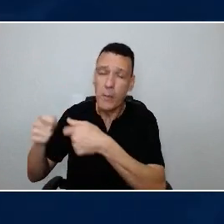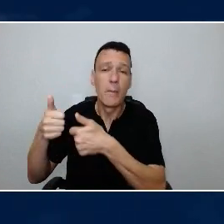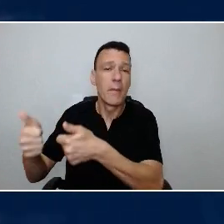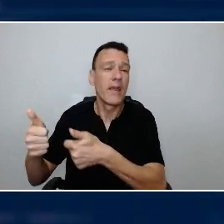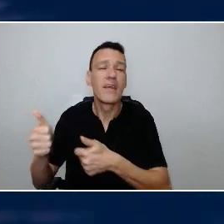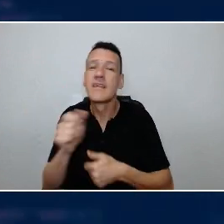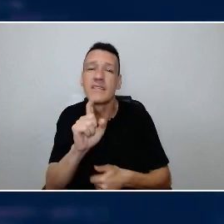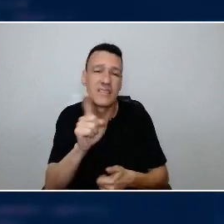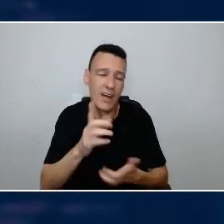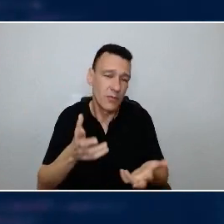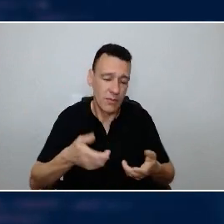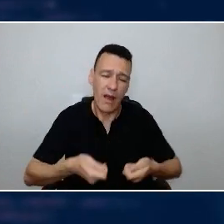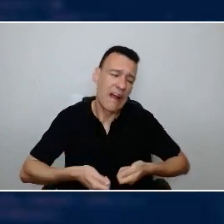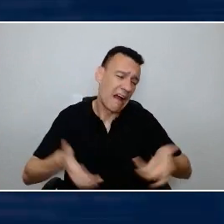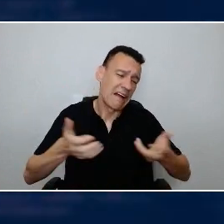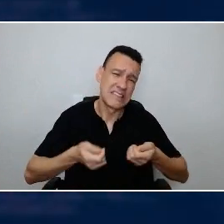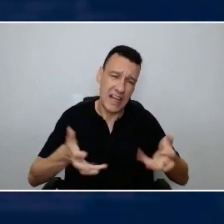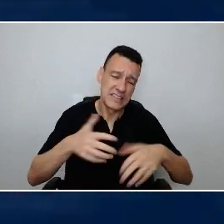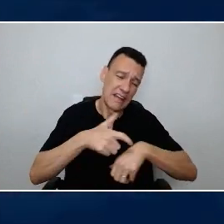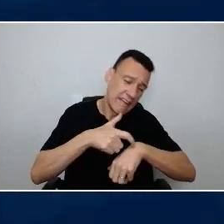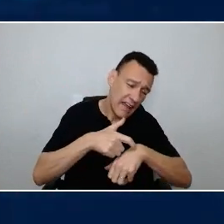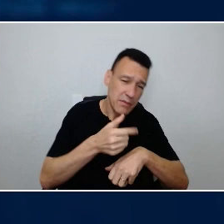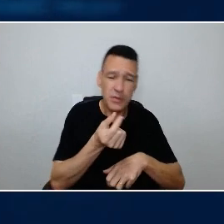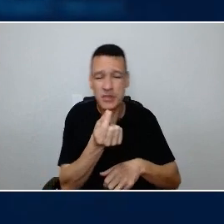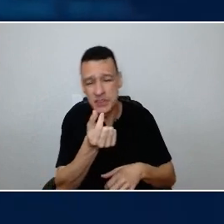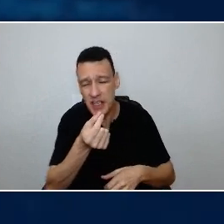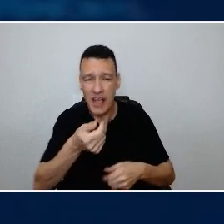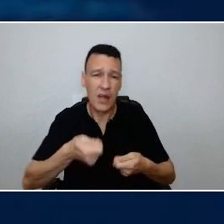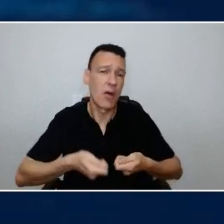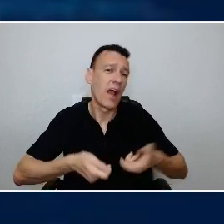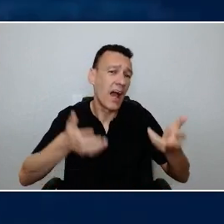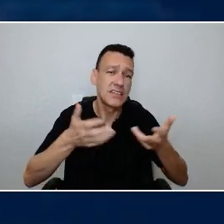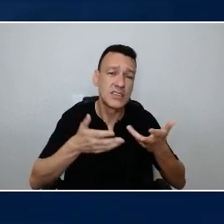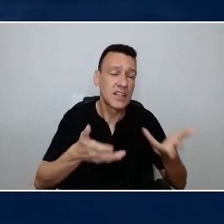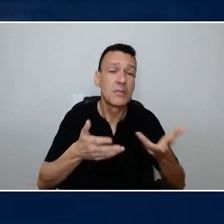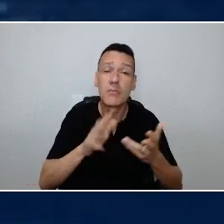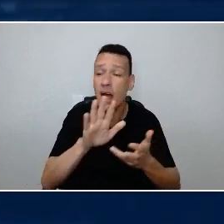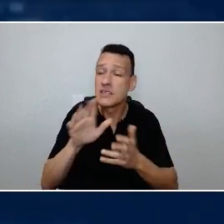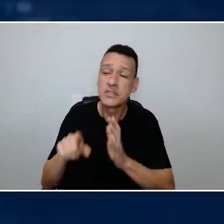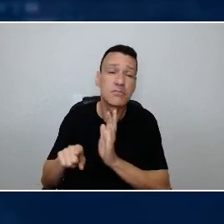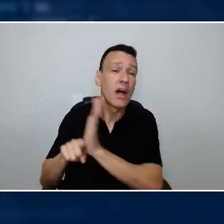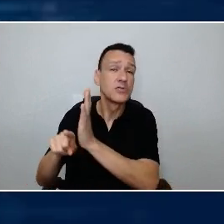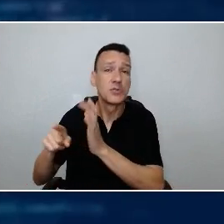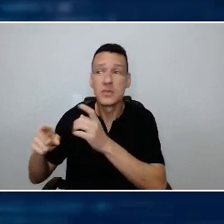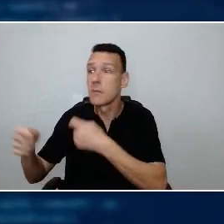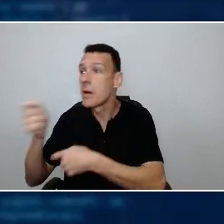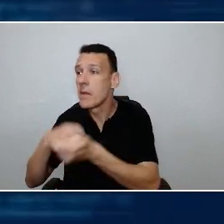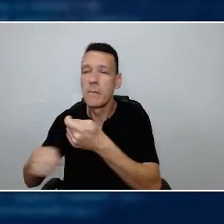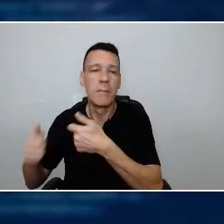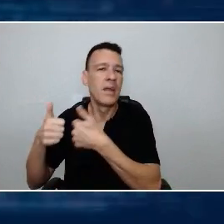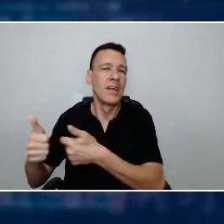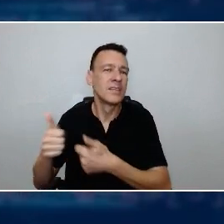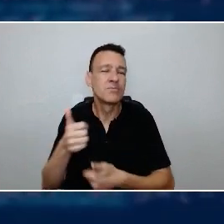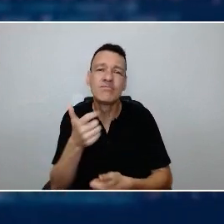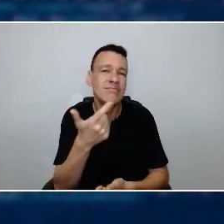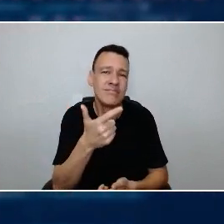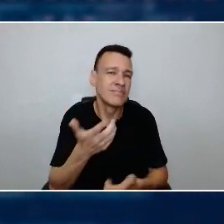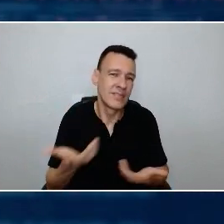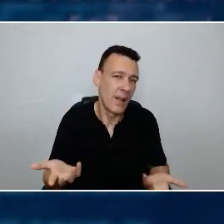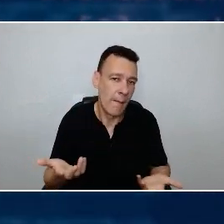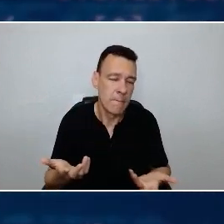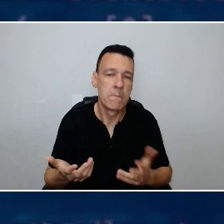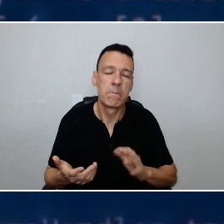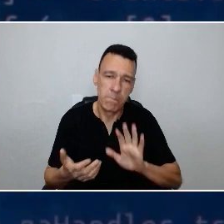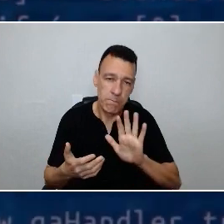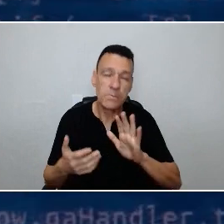dinheiro né porque no fim das contas engenheiria de software é dinheiro também para nada então é sobre a gente entender